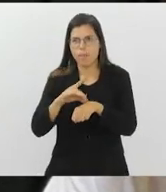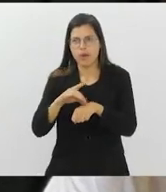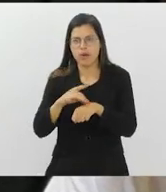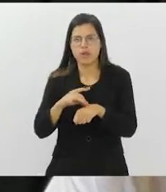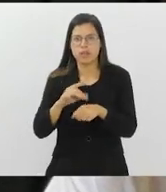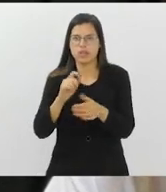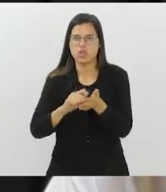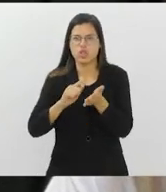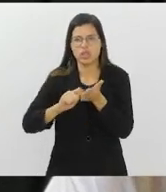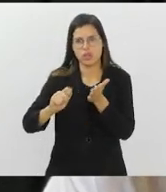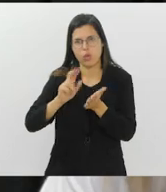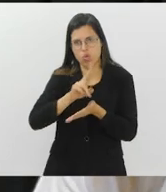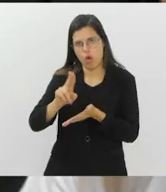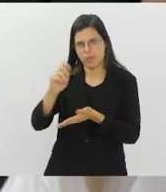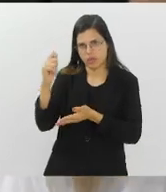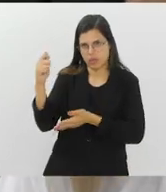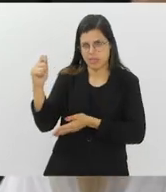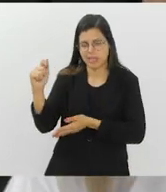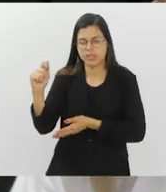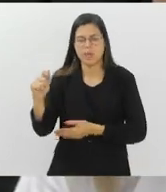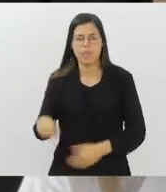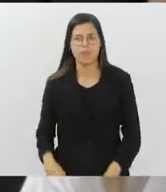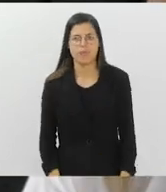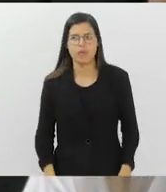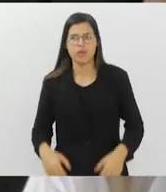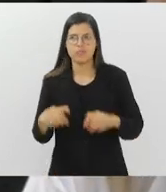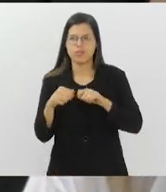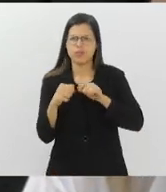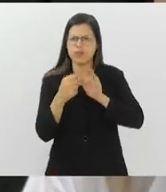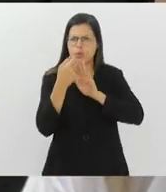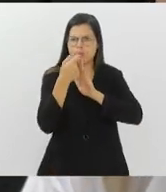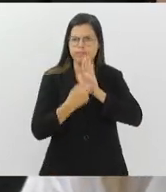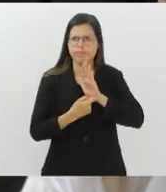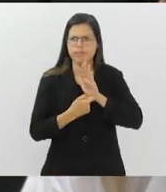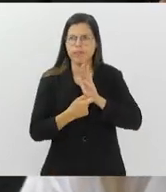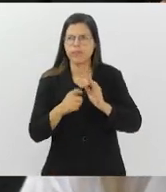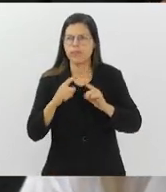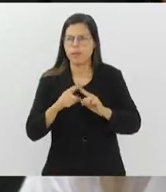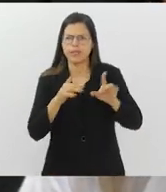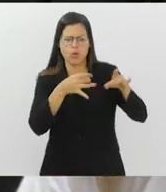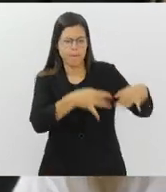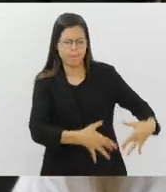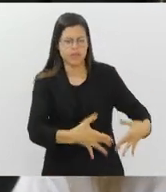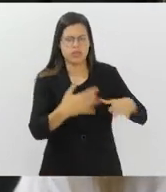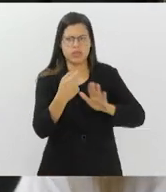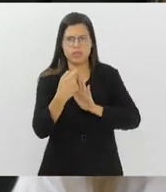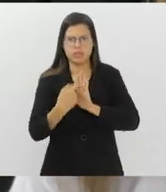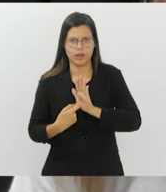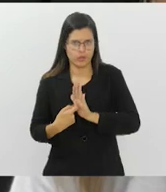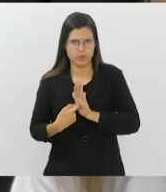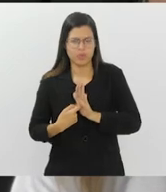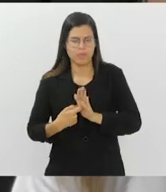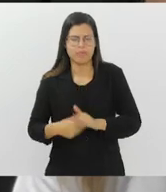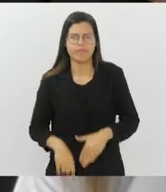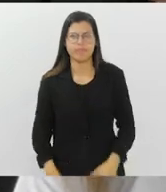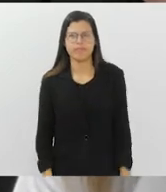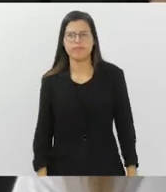Menos. Eu tinha feito um texto, mas eu abandonei o texto.